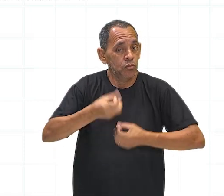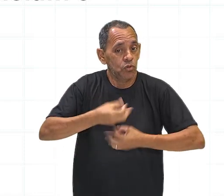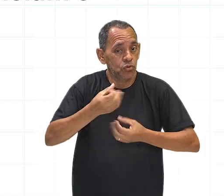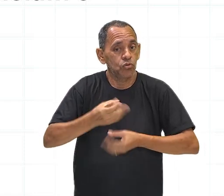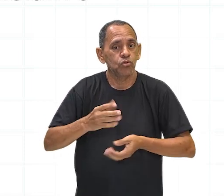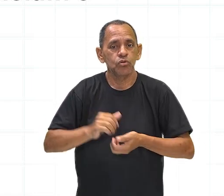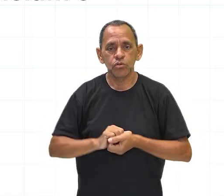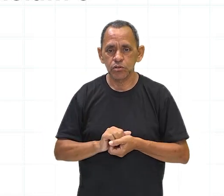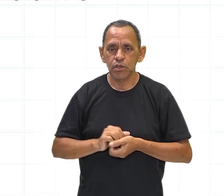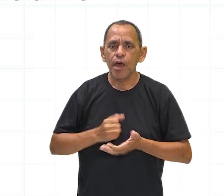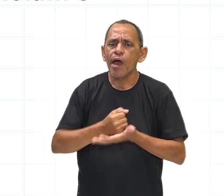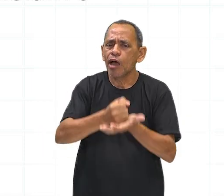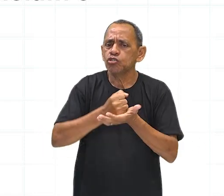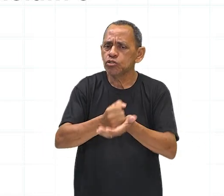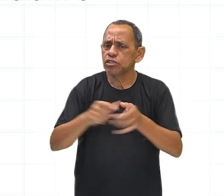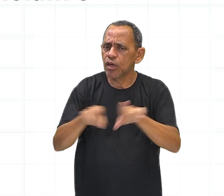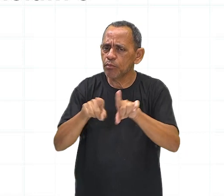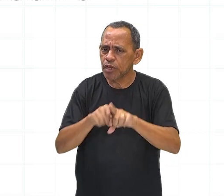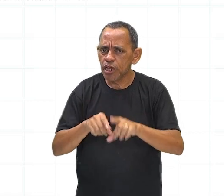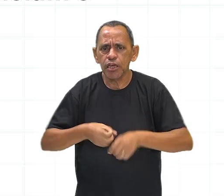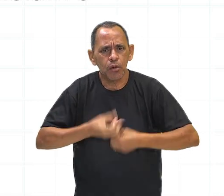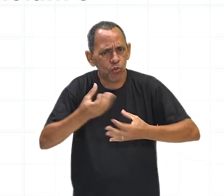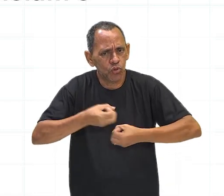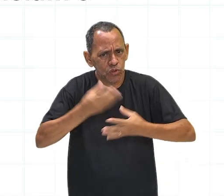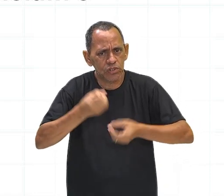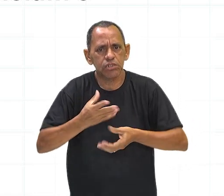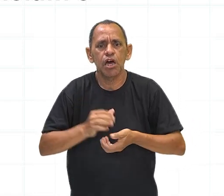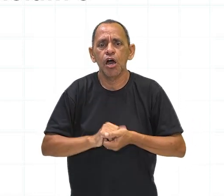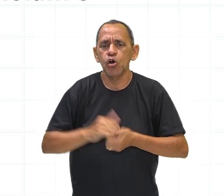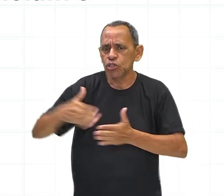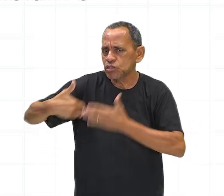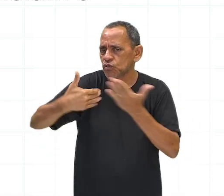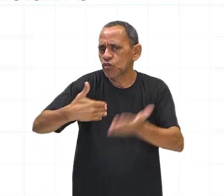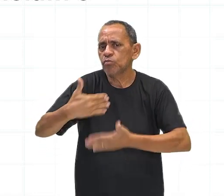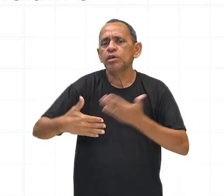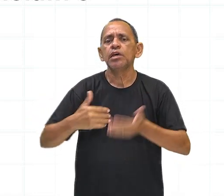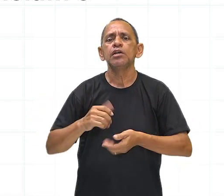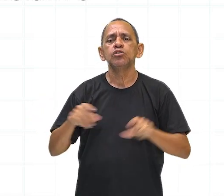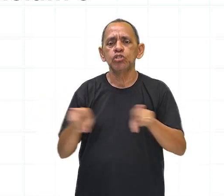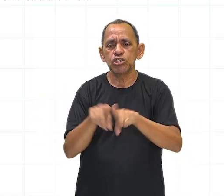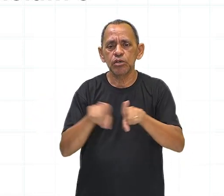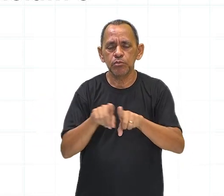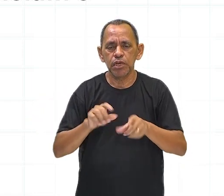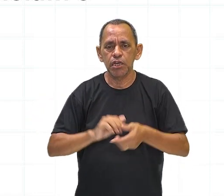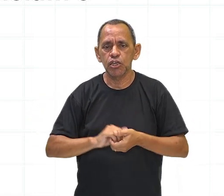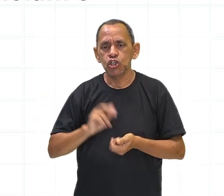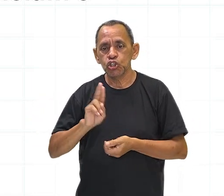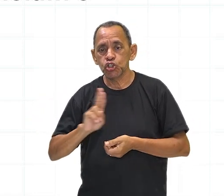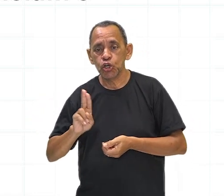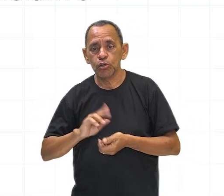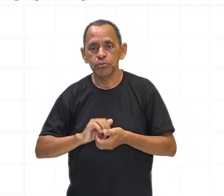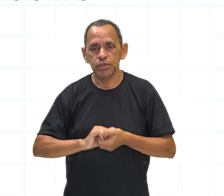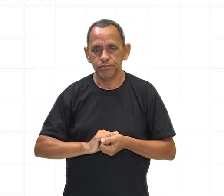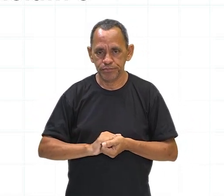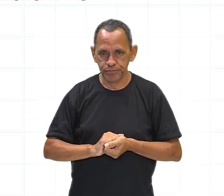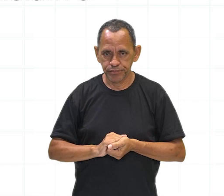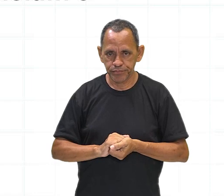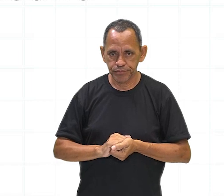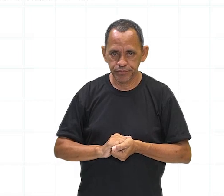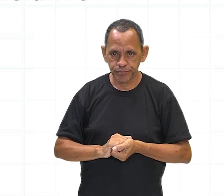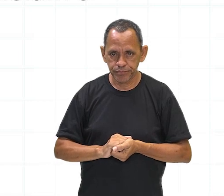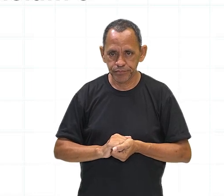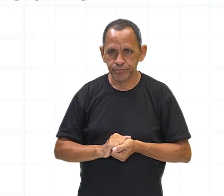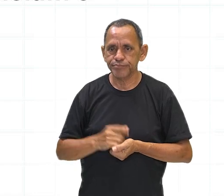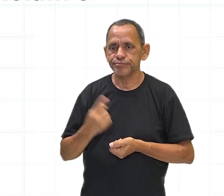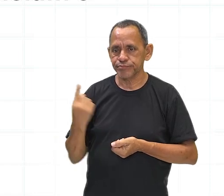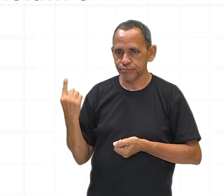masculinas, promovendo seu funcionamento e desenvolvimento. Também são chamados de gonadotrofinas e influenciam o